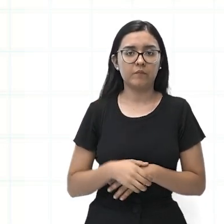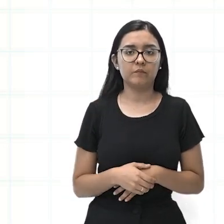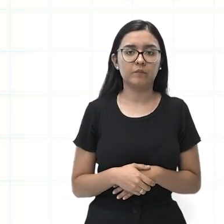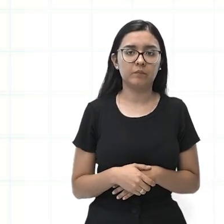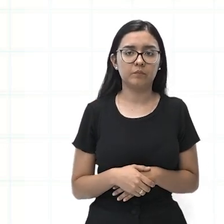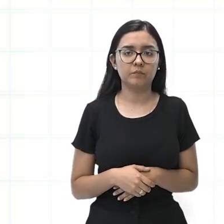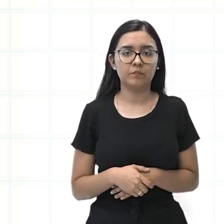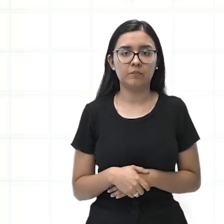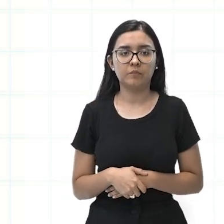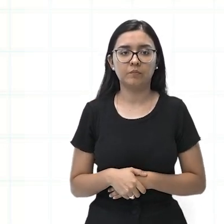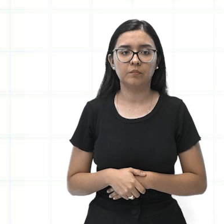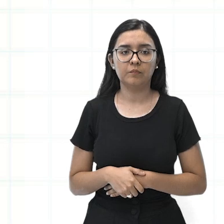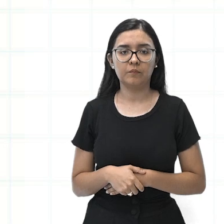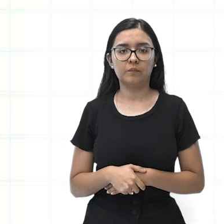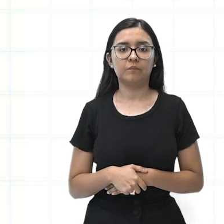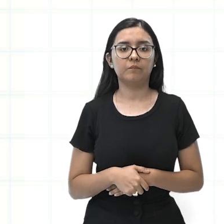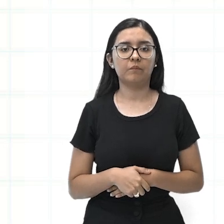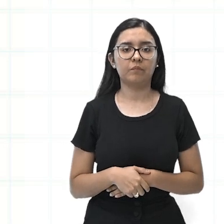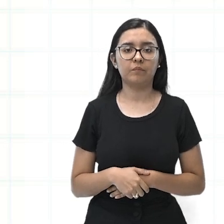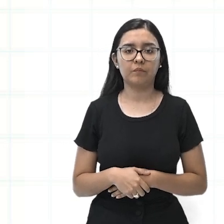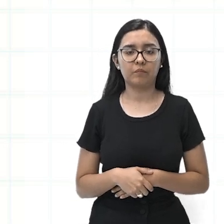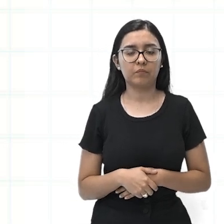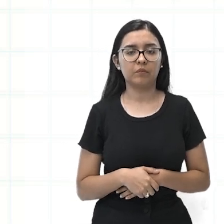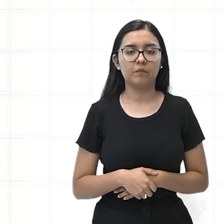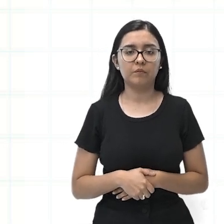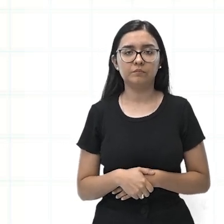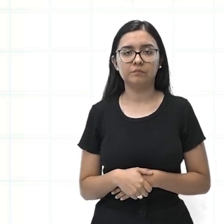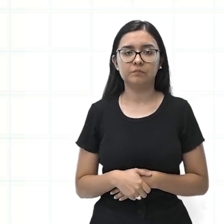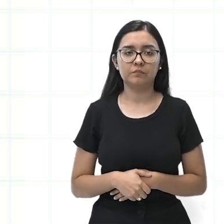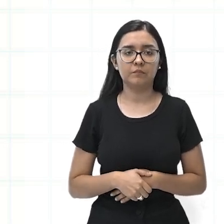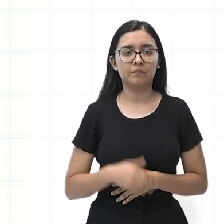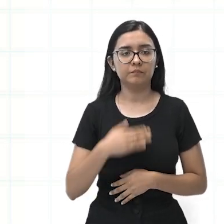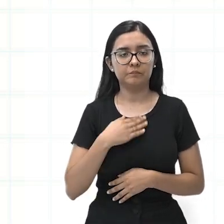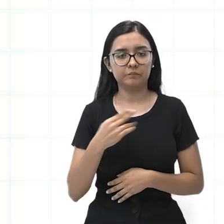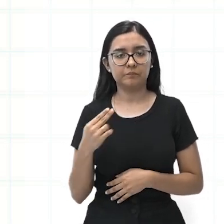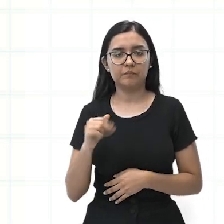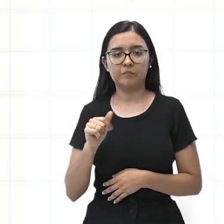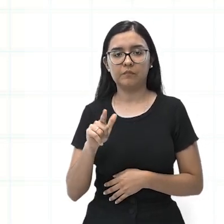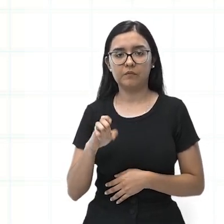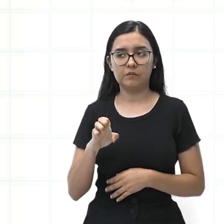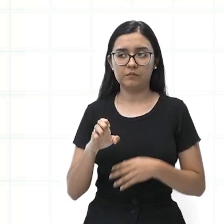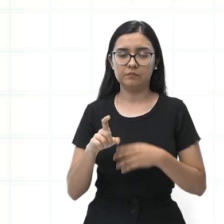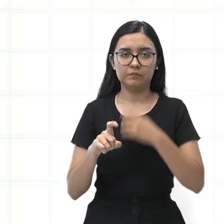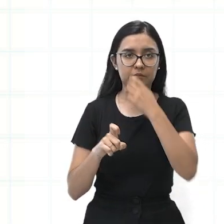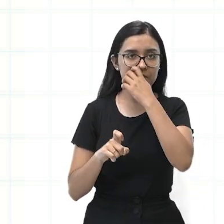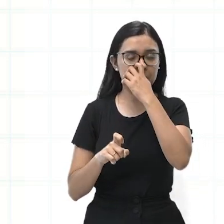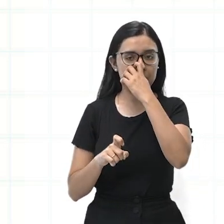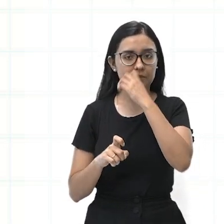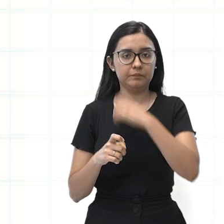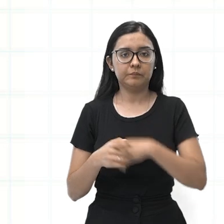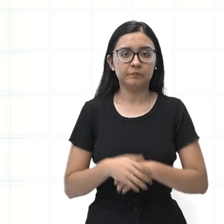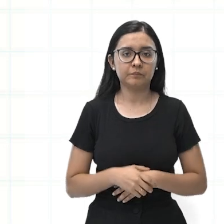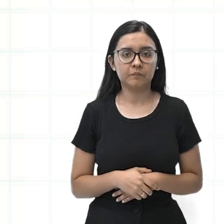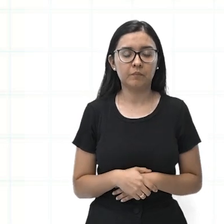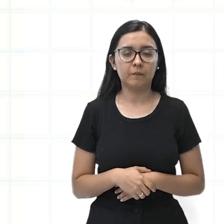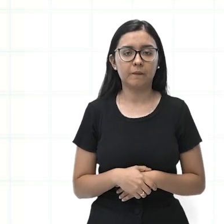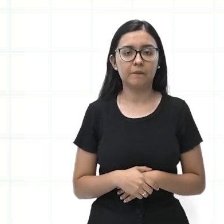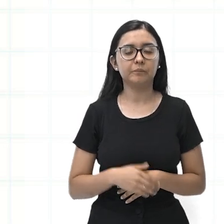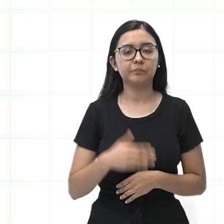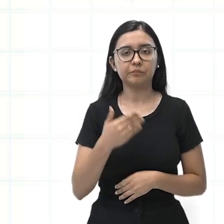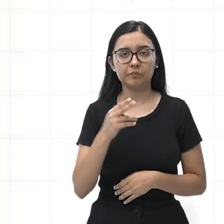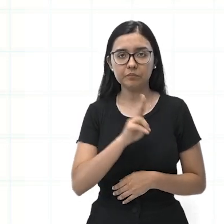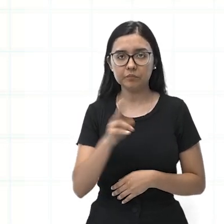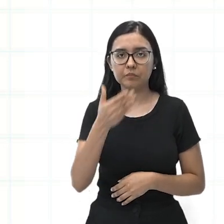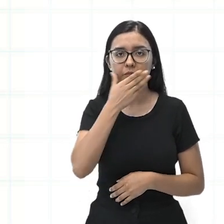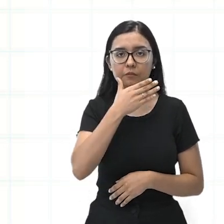are Maria and John. My name is Alex. Meu nome é Alex. My parents' names, o nome dos